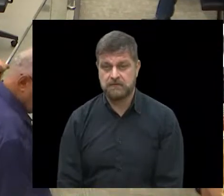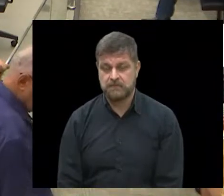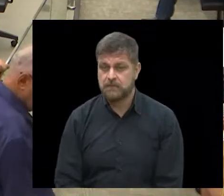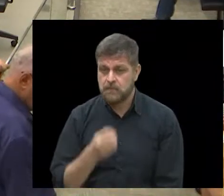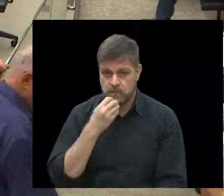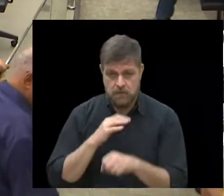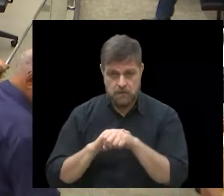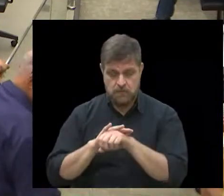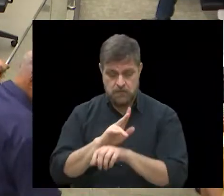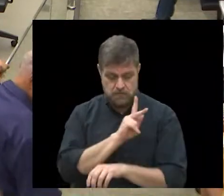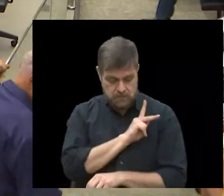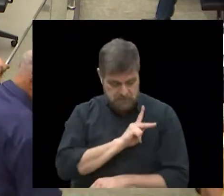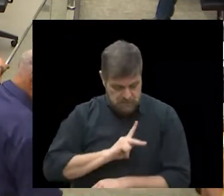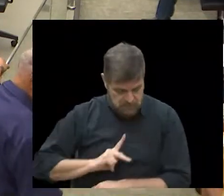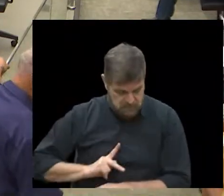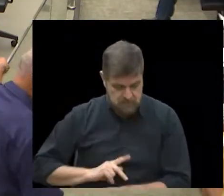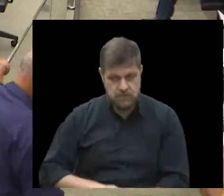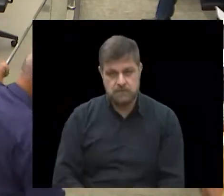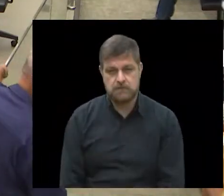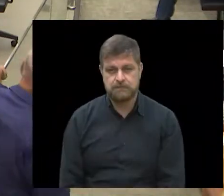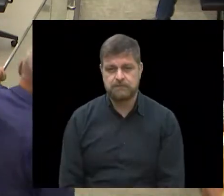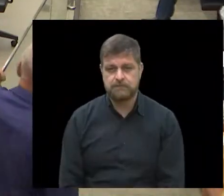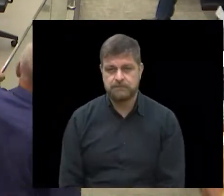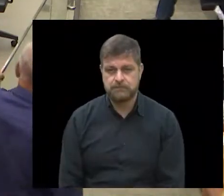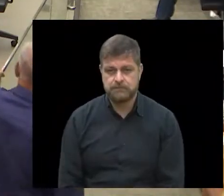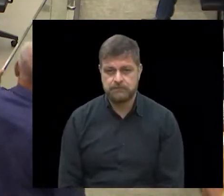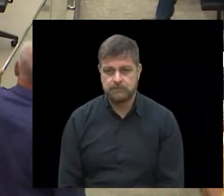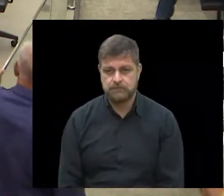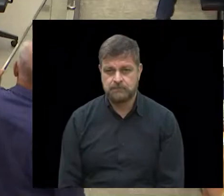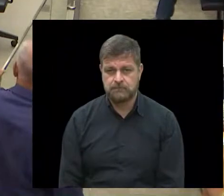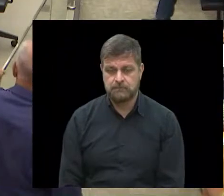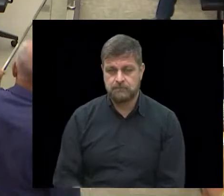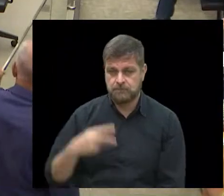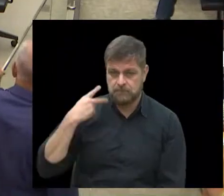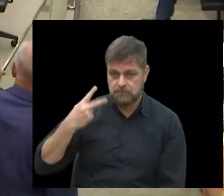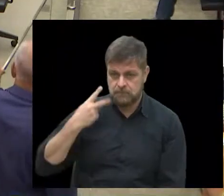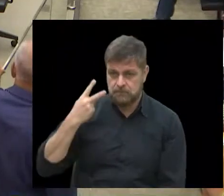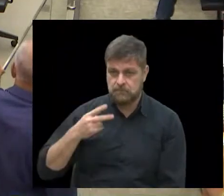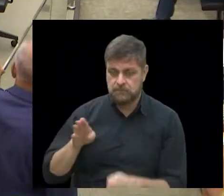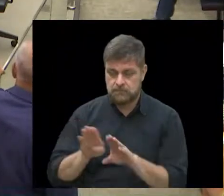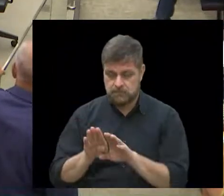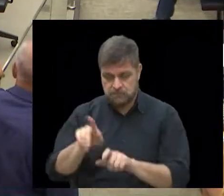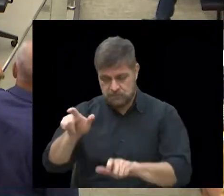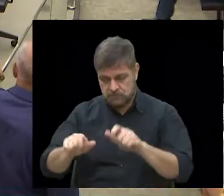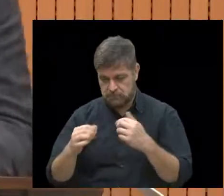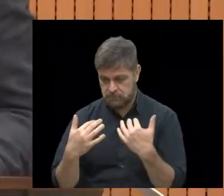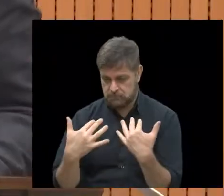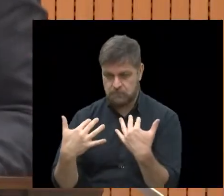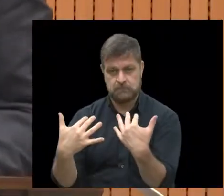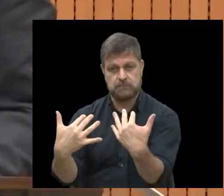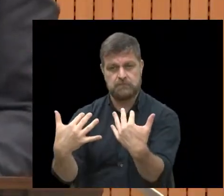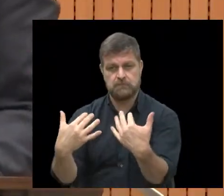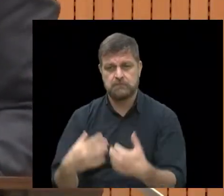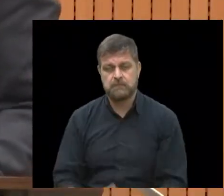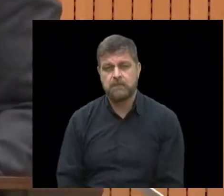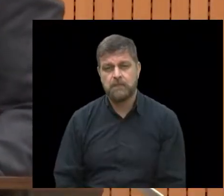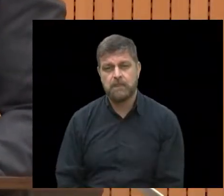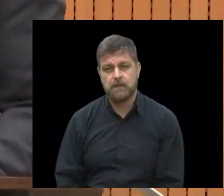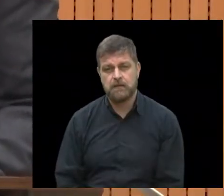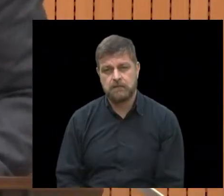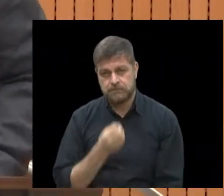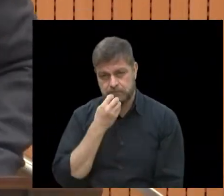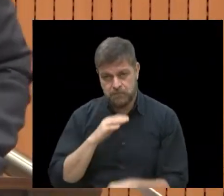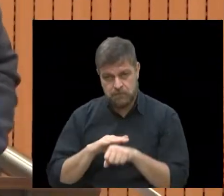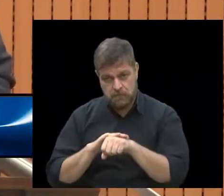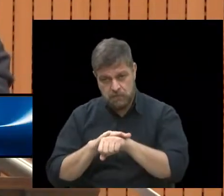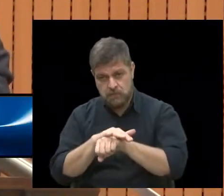Boa noite, presidente. Boa noite, vereadores. Boa noite, público presente. E